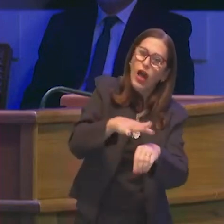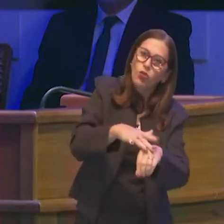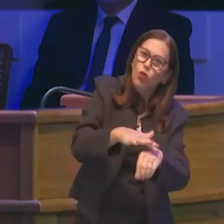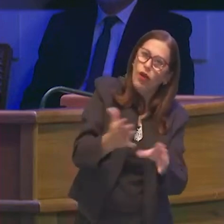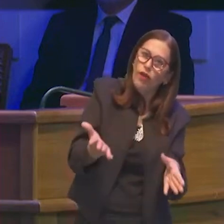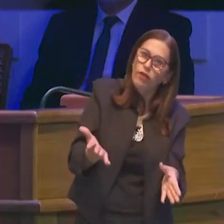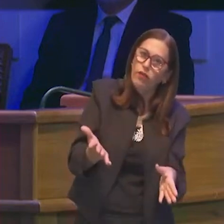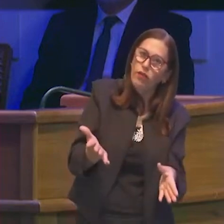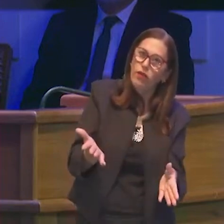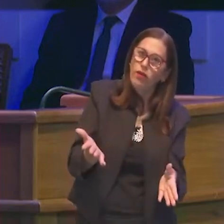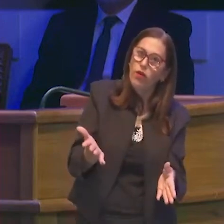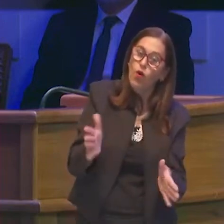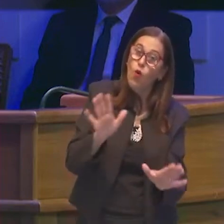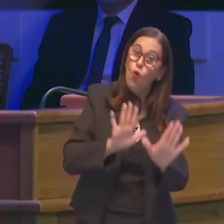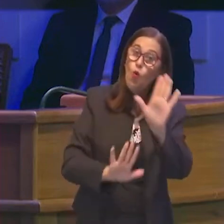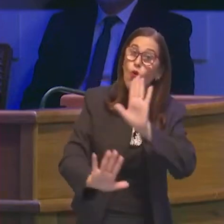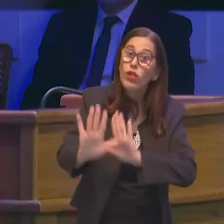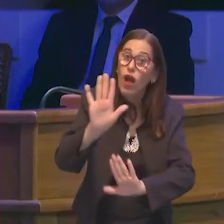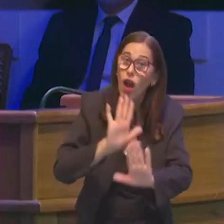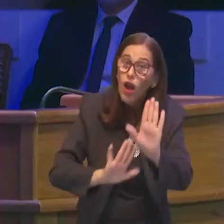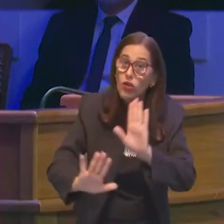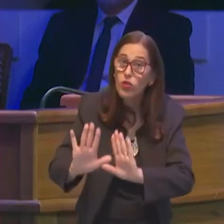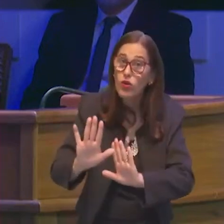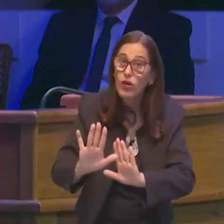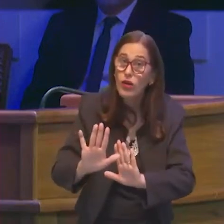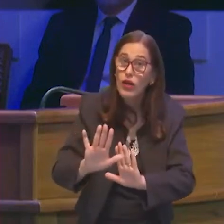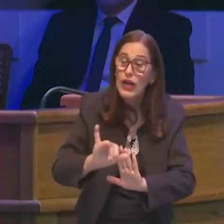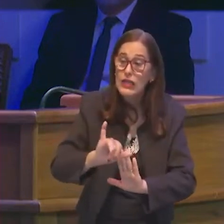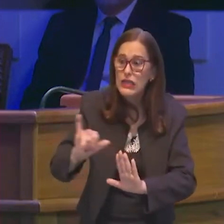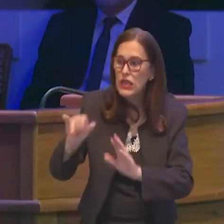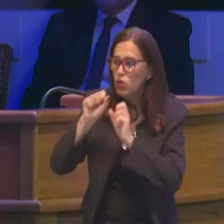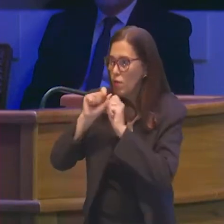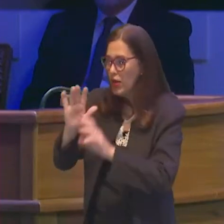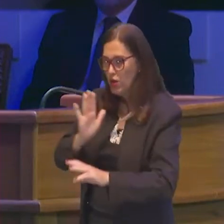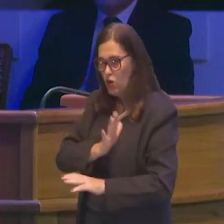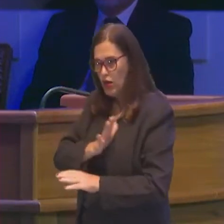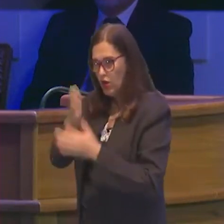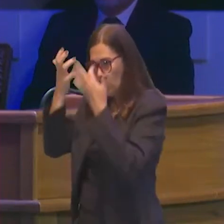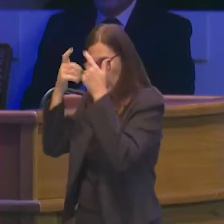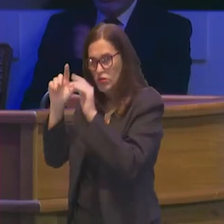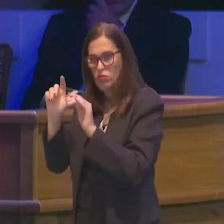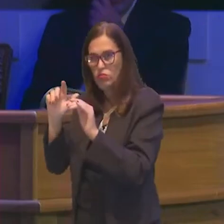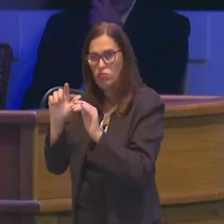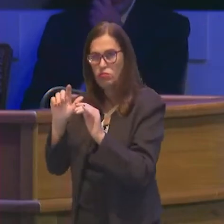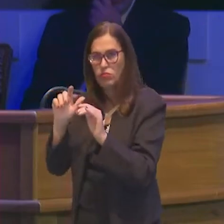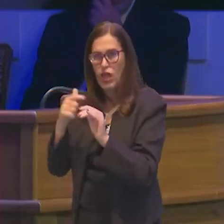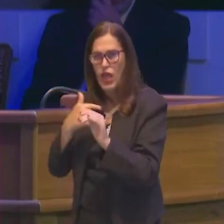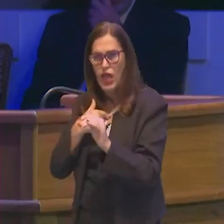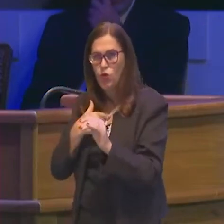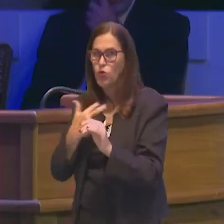nada. Se aquilo não é bênção para o meu coração e para a minha mente, eu não devo.